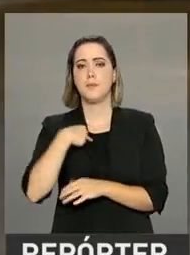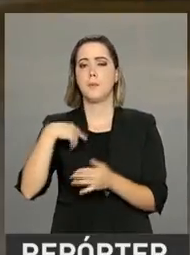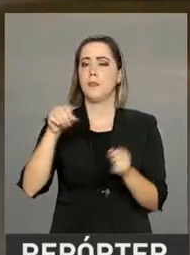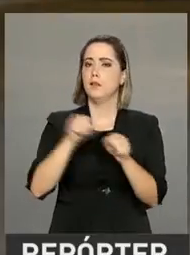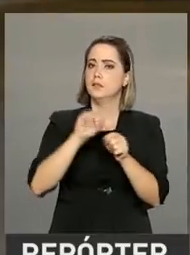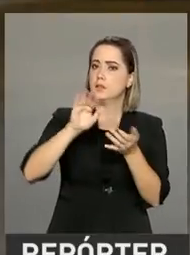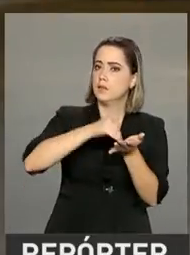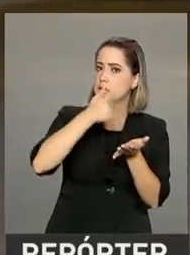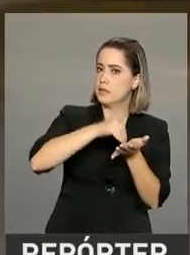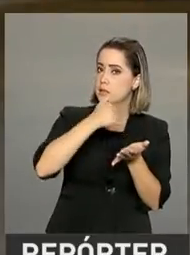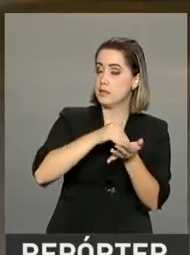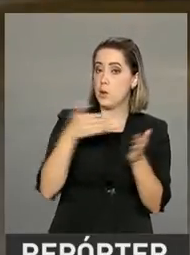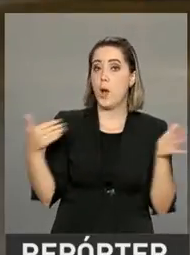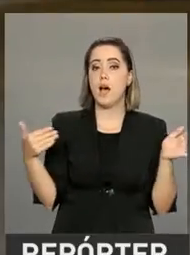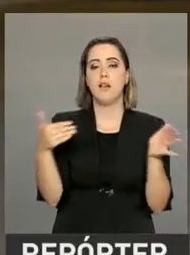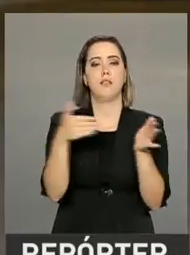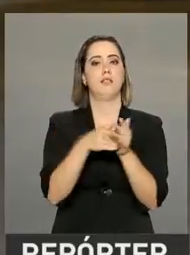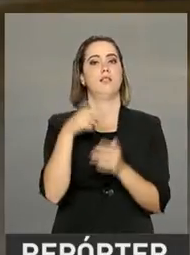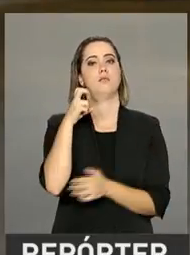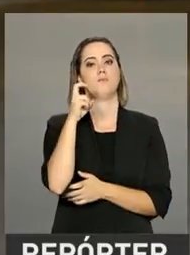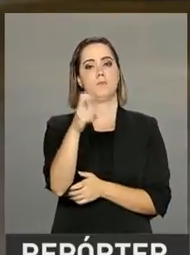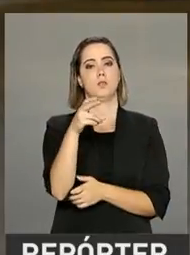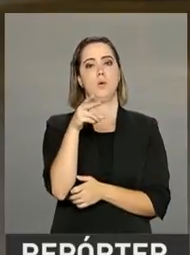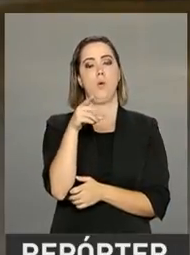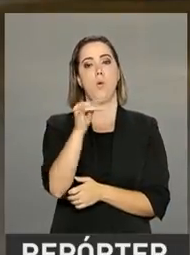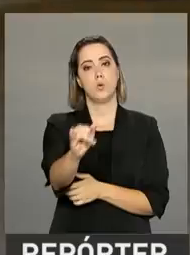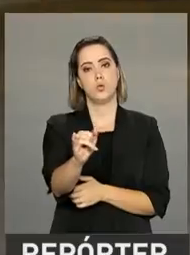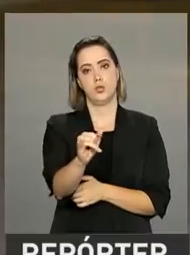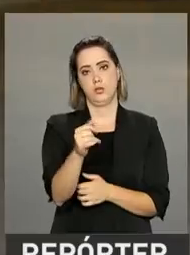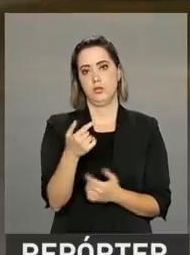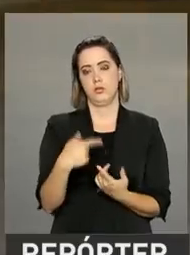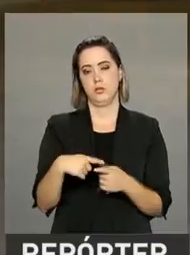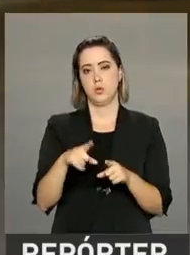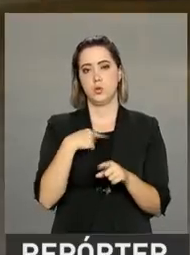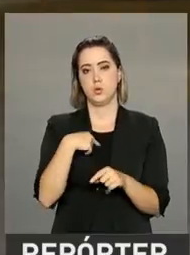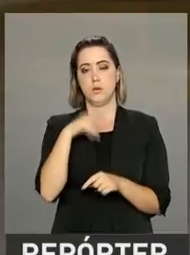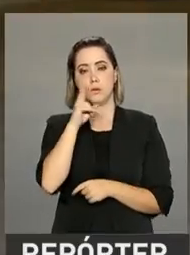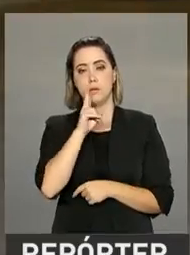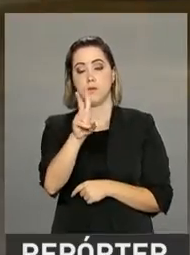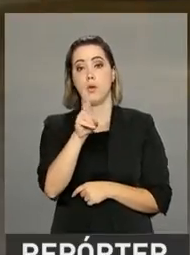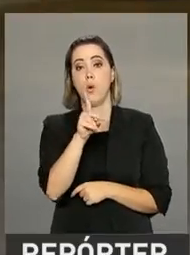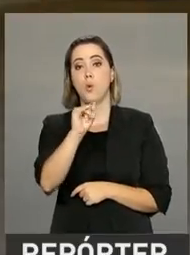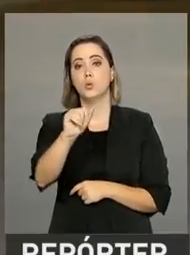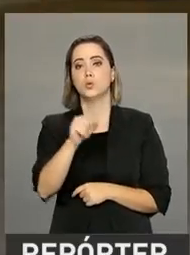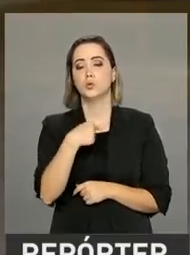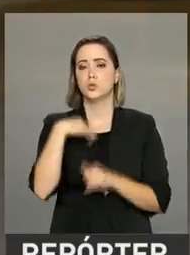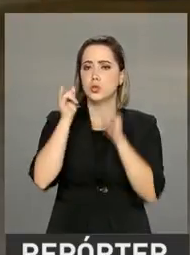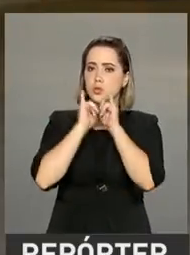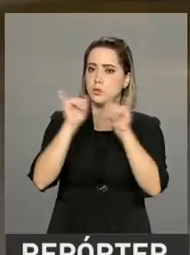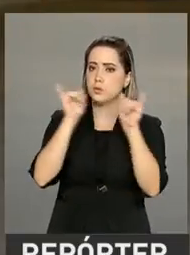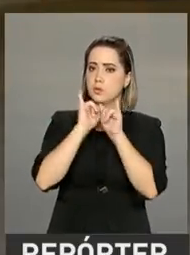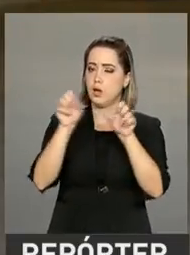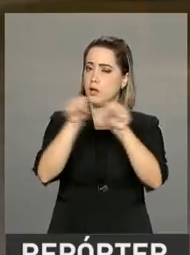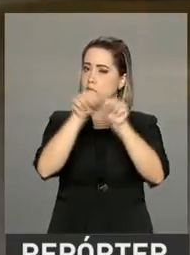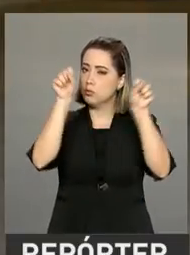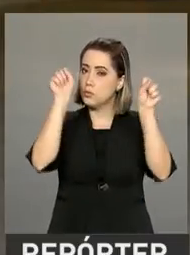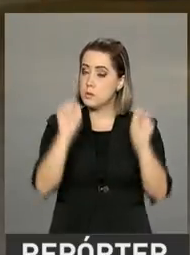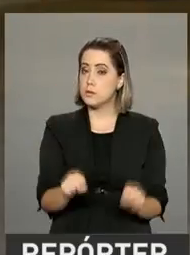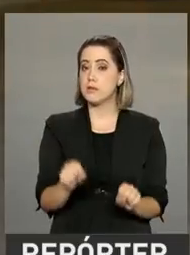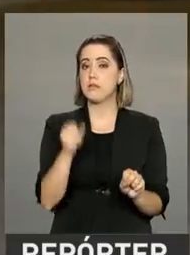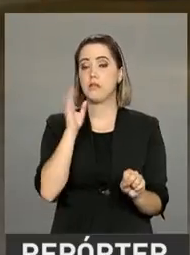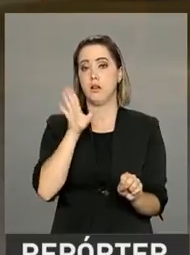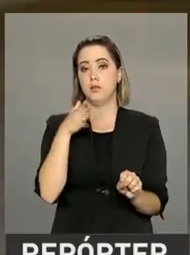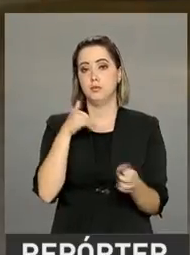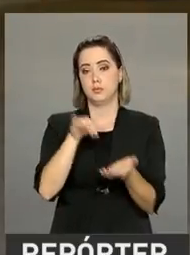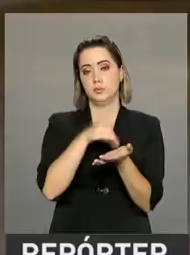cinco dias úteis contados a partir da divulgação do resultado no sistema depois de concluir esse processo no sistema esse processo